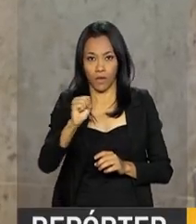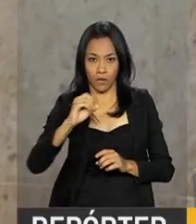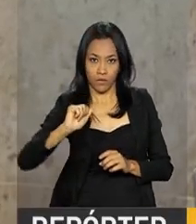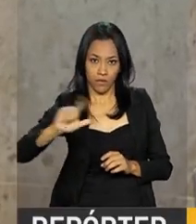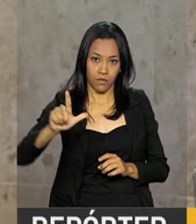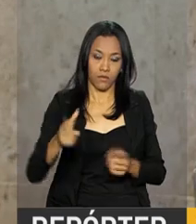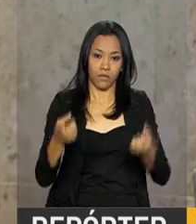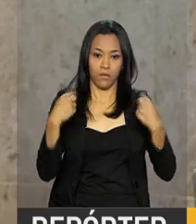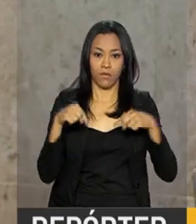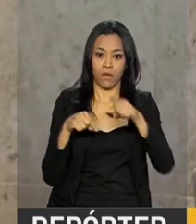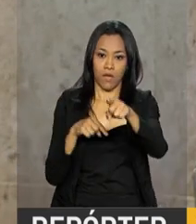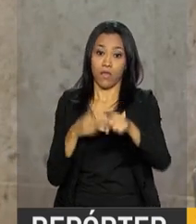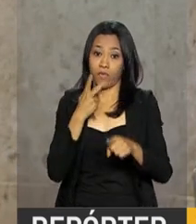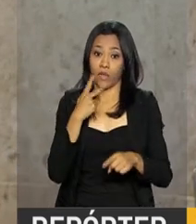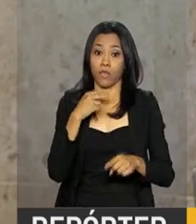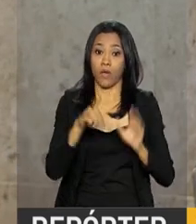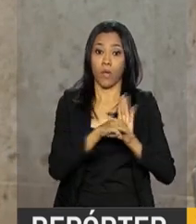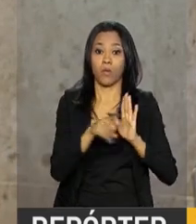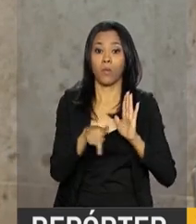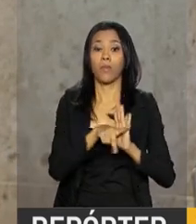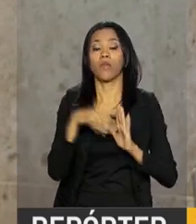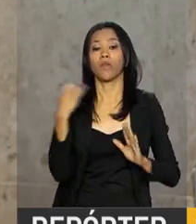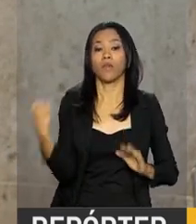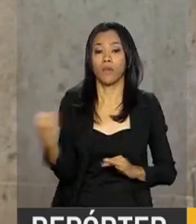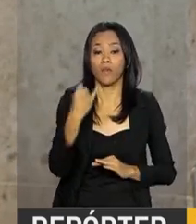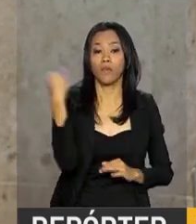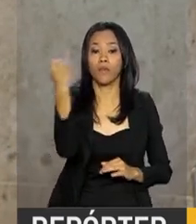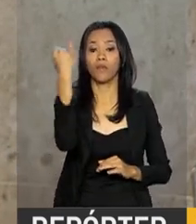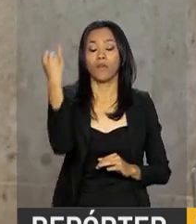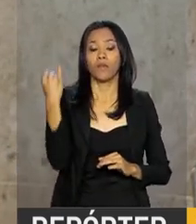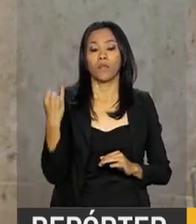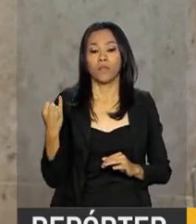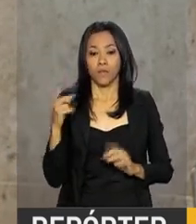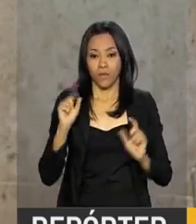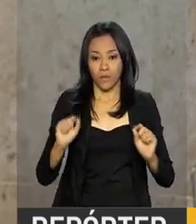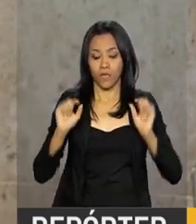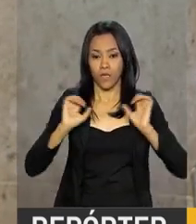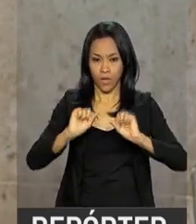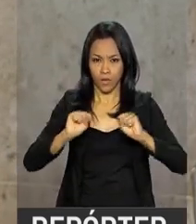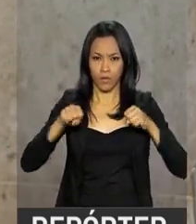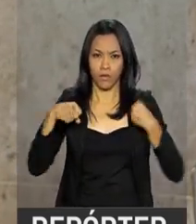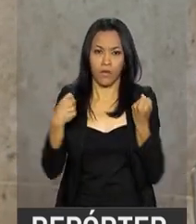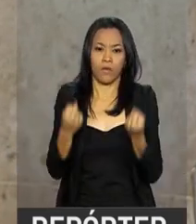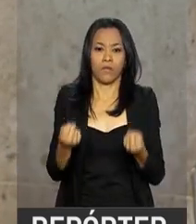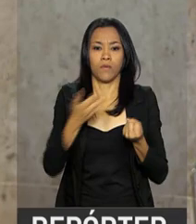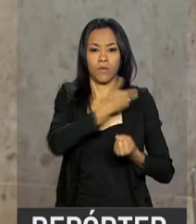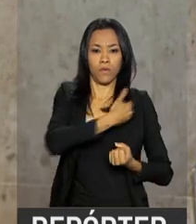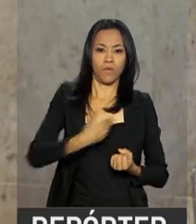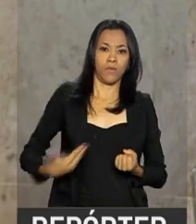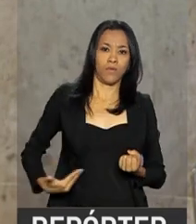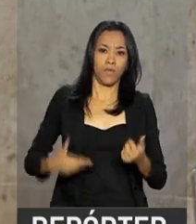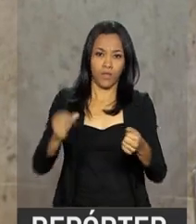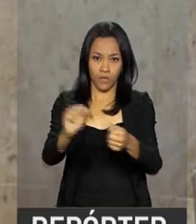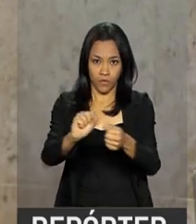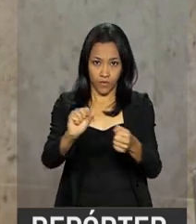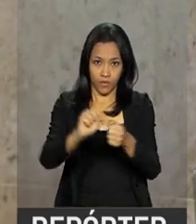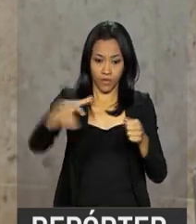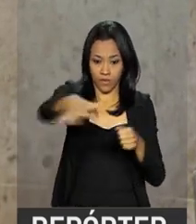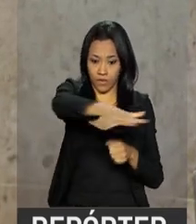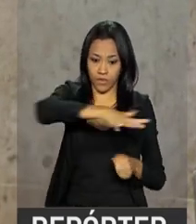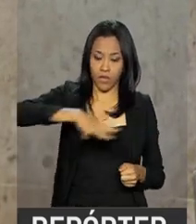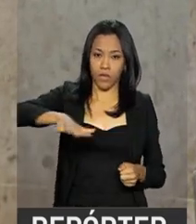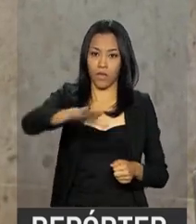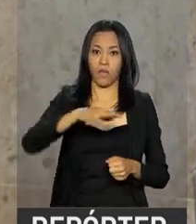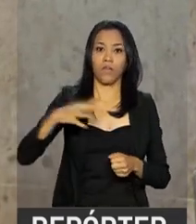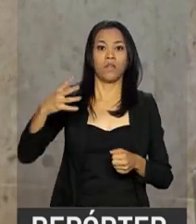extremamente relevante levando em conta todo o digamos toda a recuperação a que o governo a fez em relação ao setor setor de